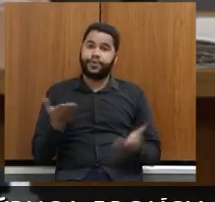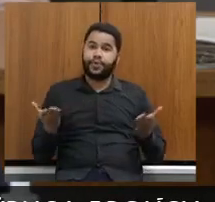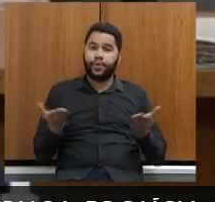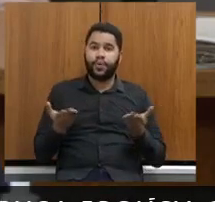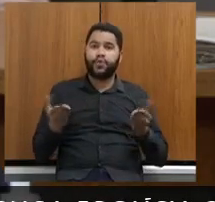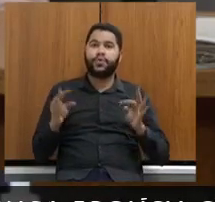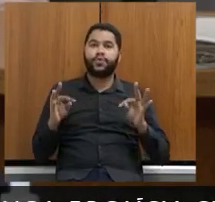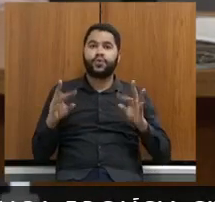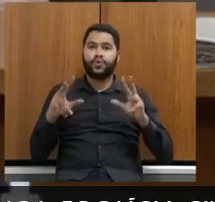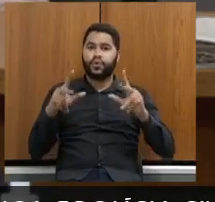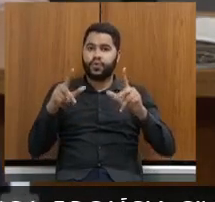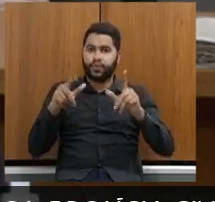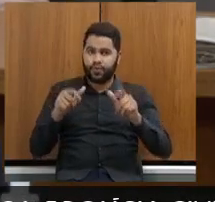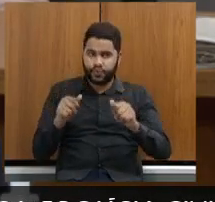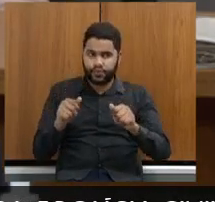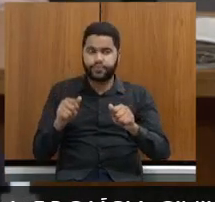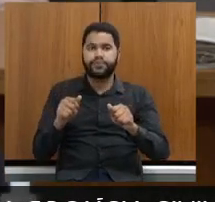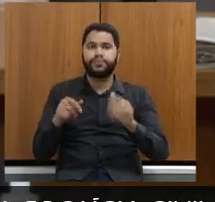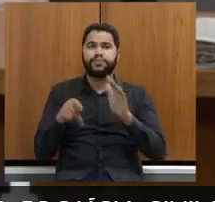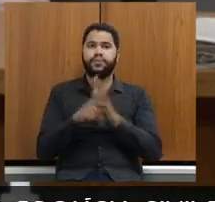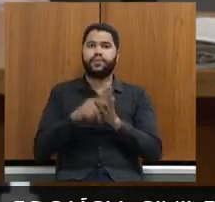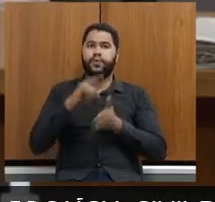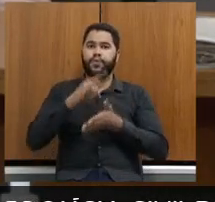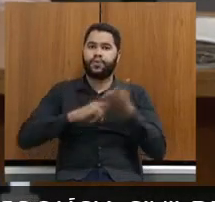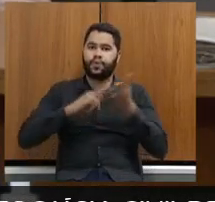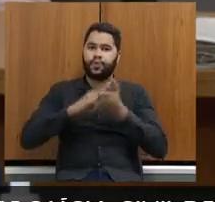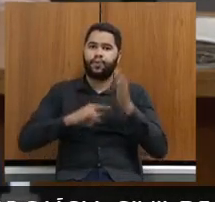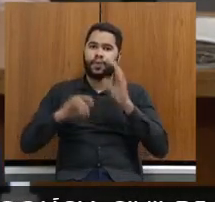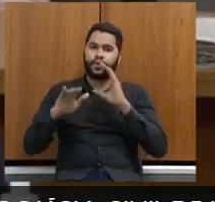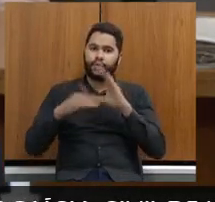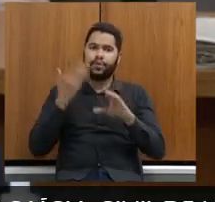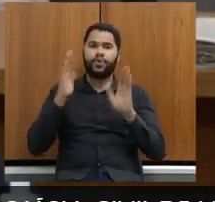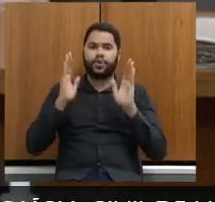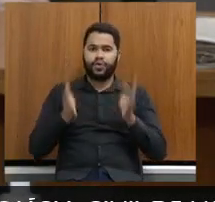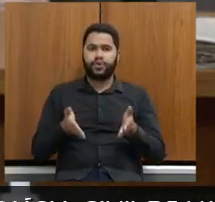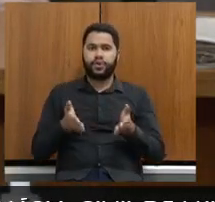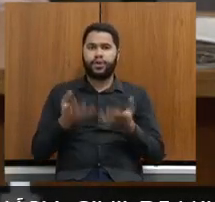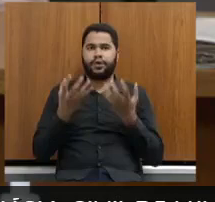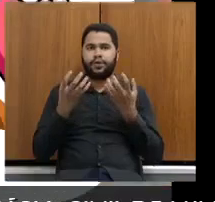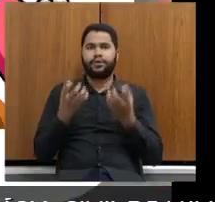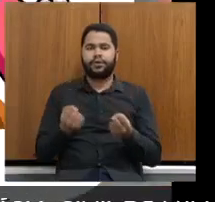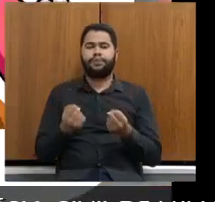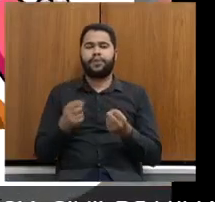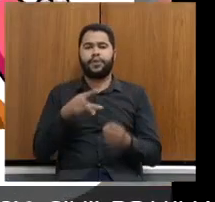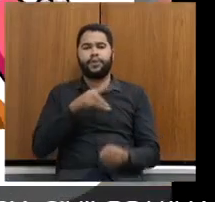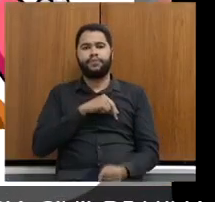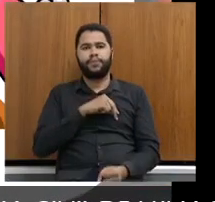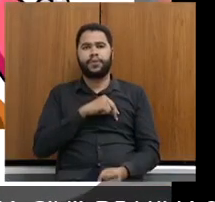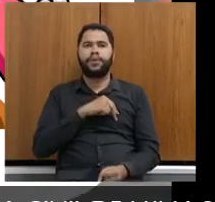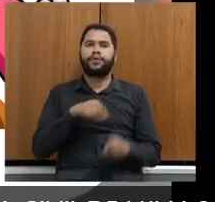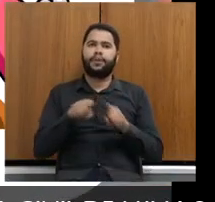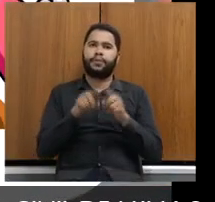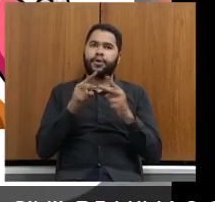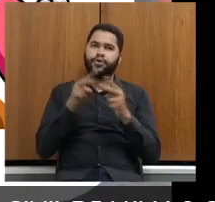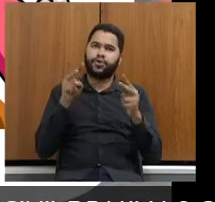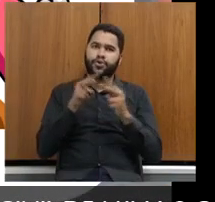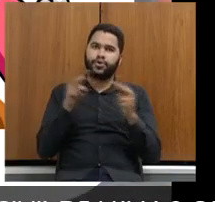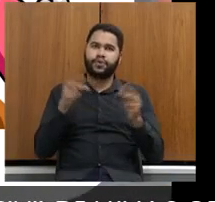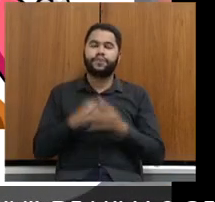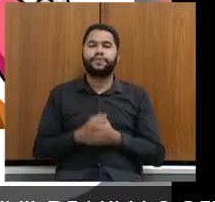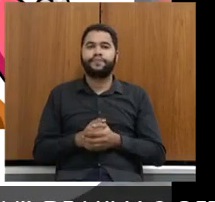hoje todos aqueles que enviaram Sua documentação basicamente aí já já receberam a sua identidade tanto física quanto digital